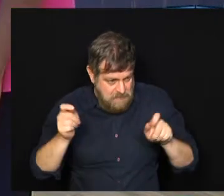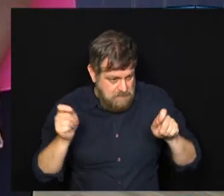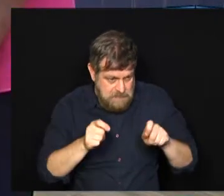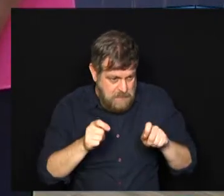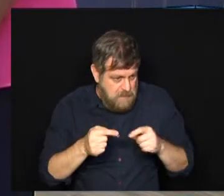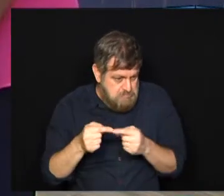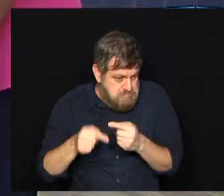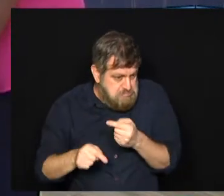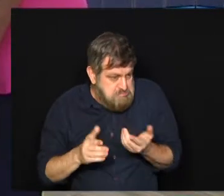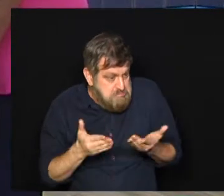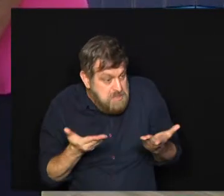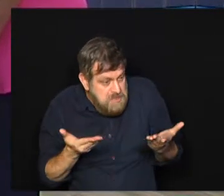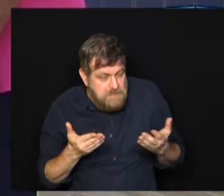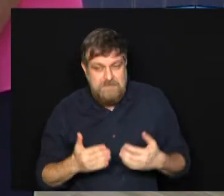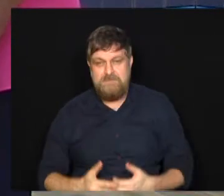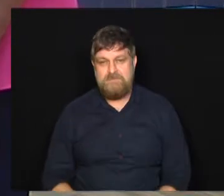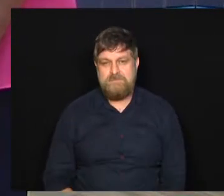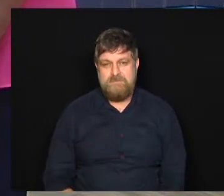nada a ver?